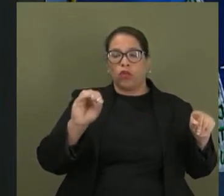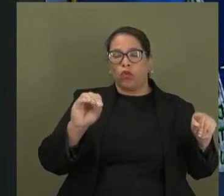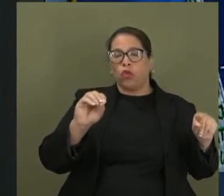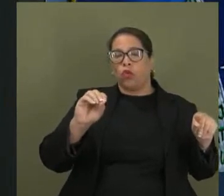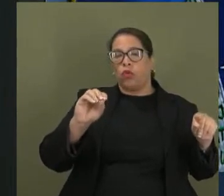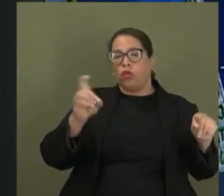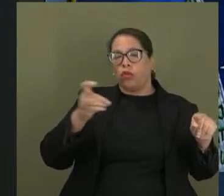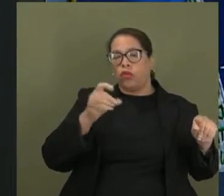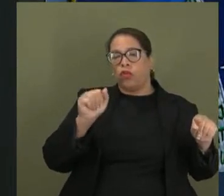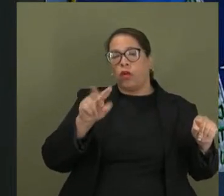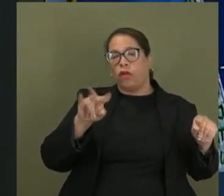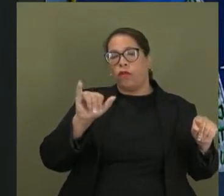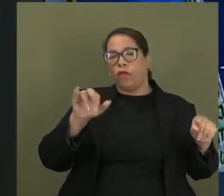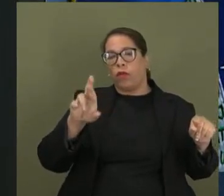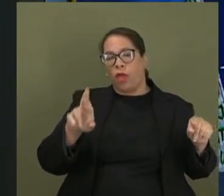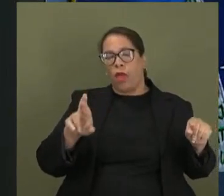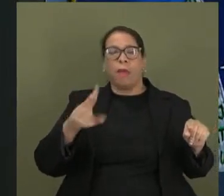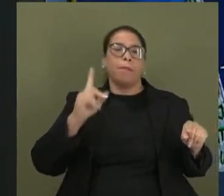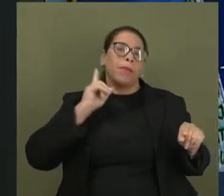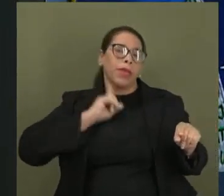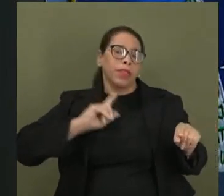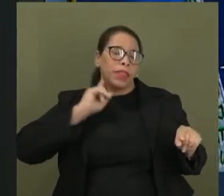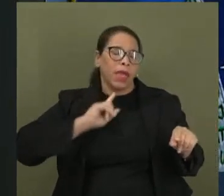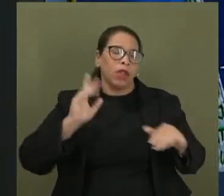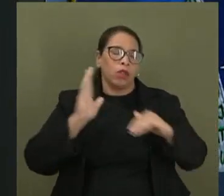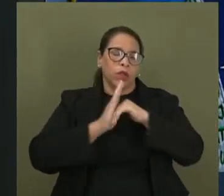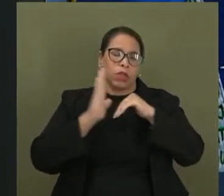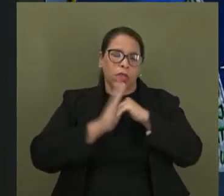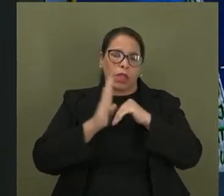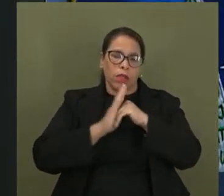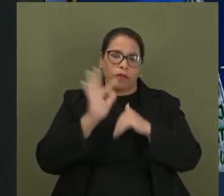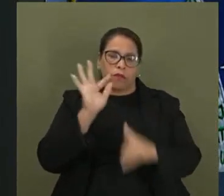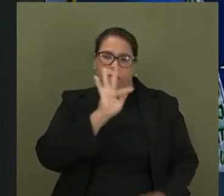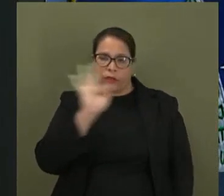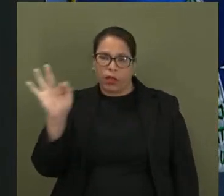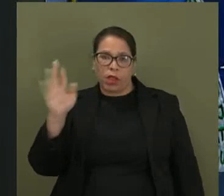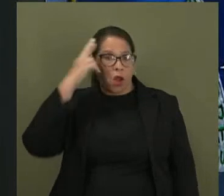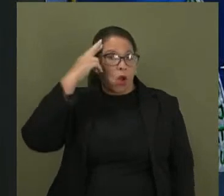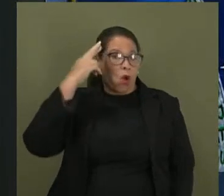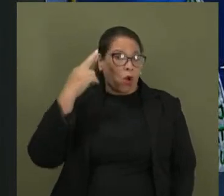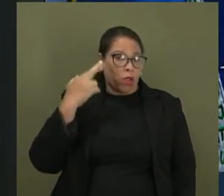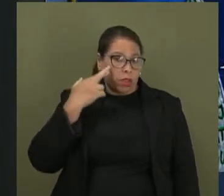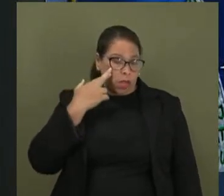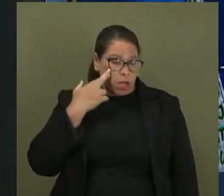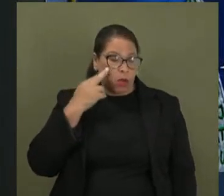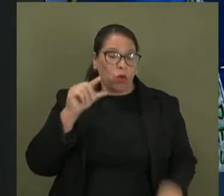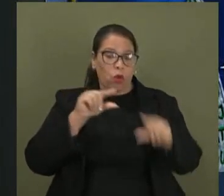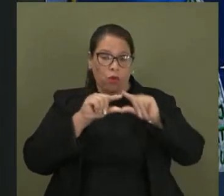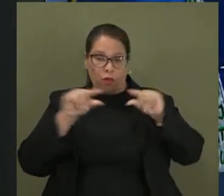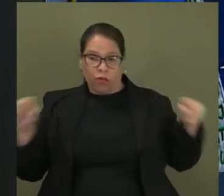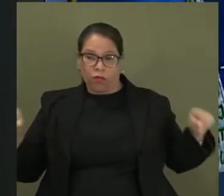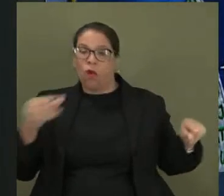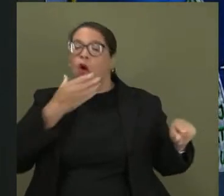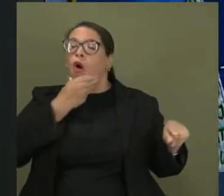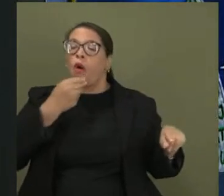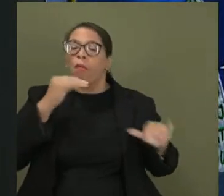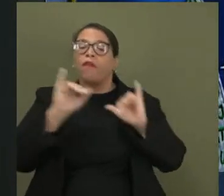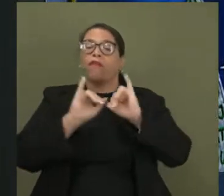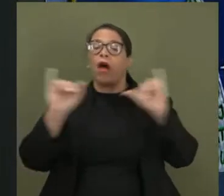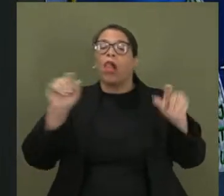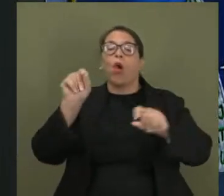como presidente do Senado Federal. Ele disse uma frase que nos